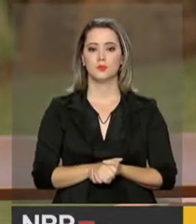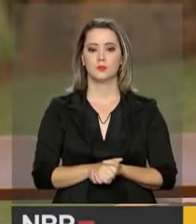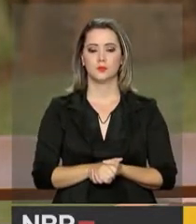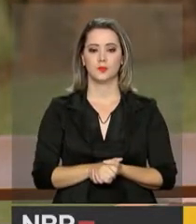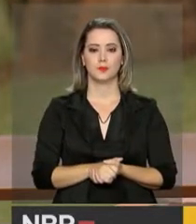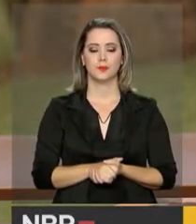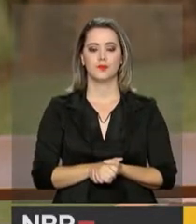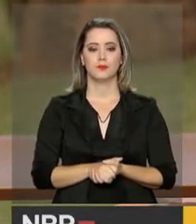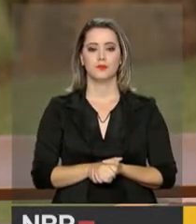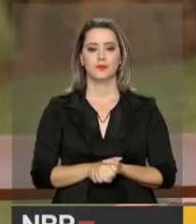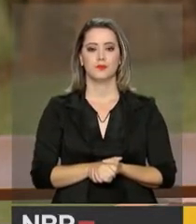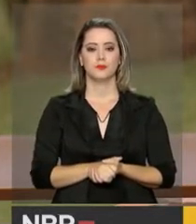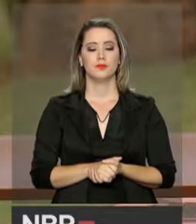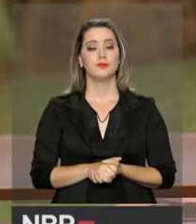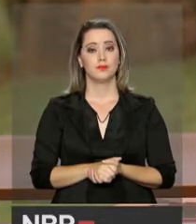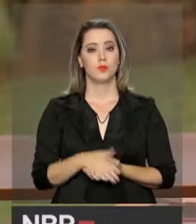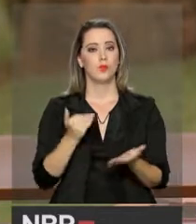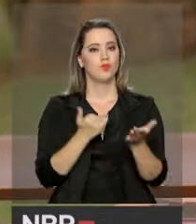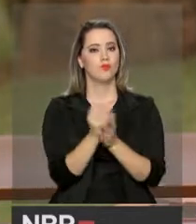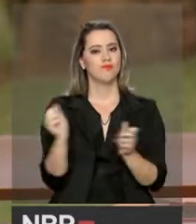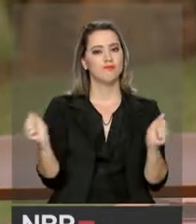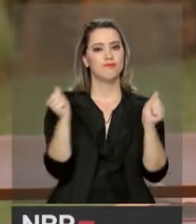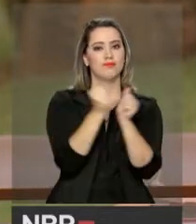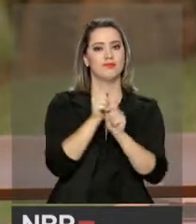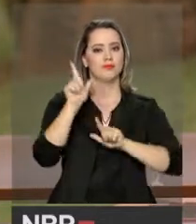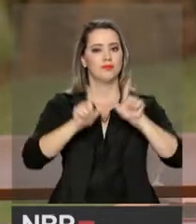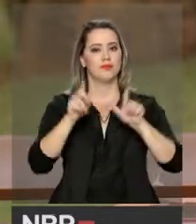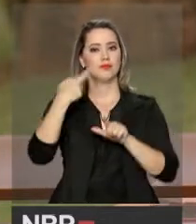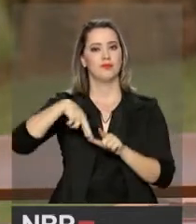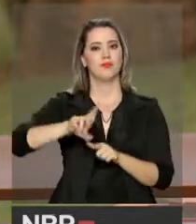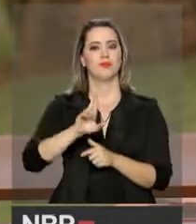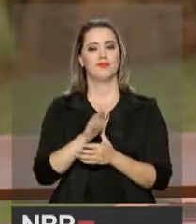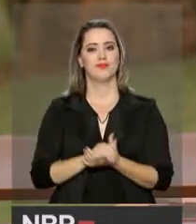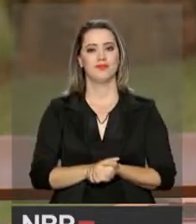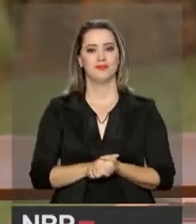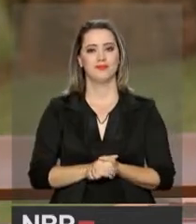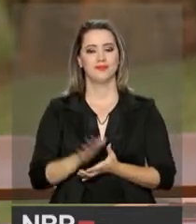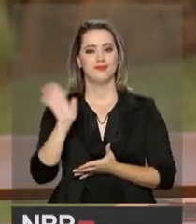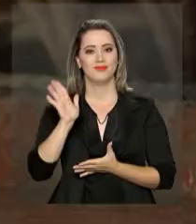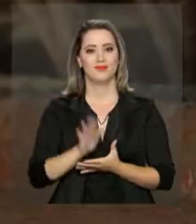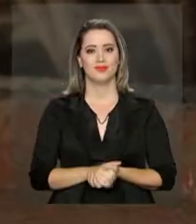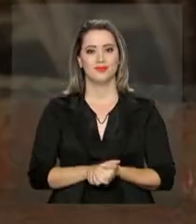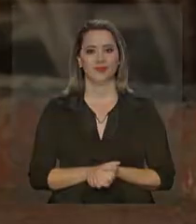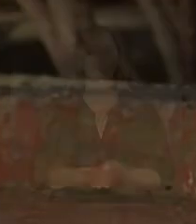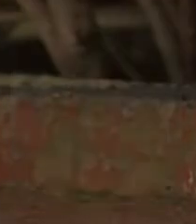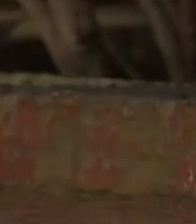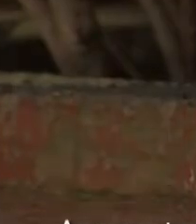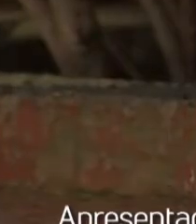programasnbr@ebc.com.br. Continue com a gente aqui na TV NBR. Até a próxima!